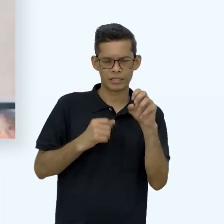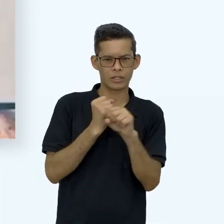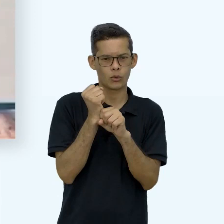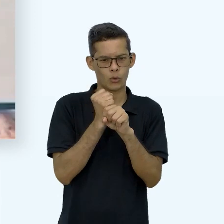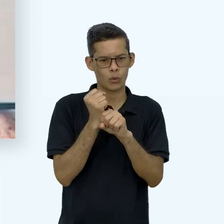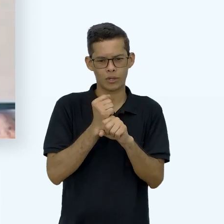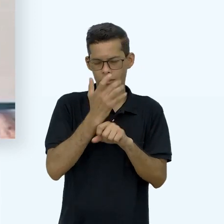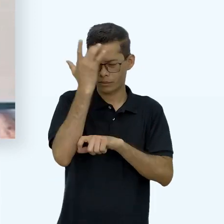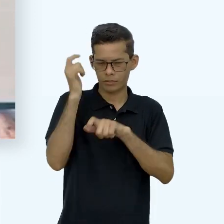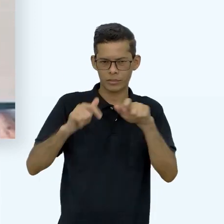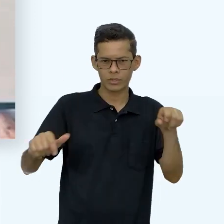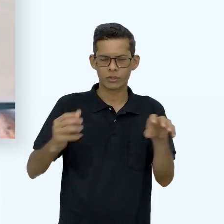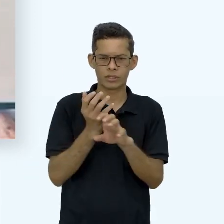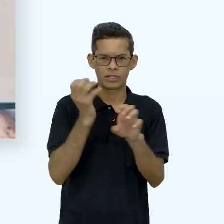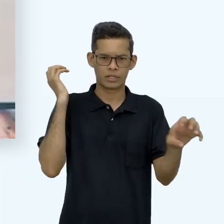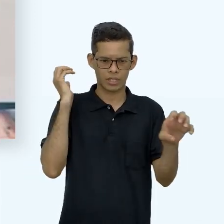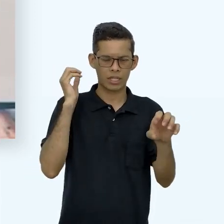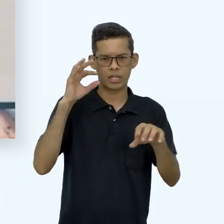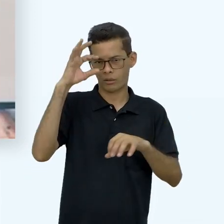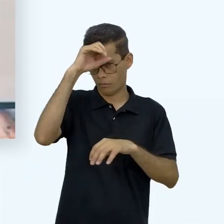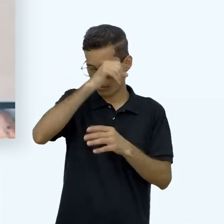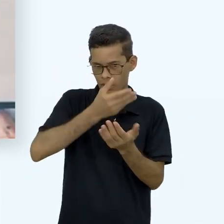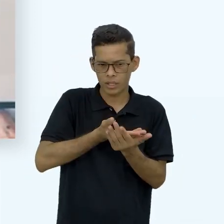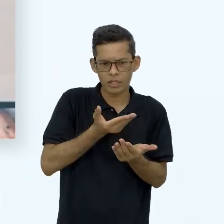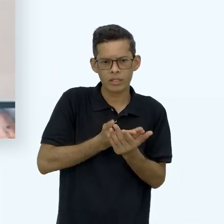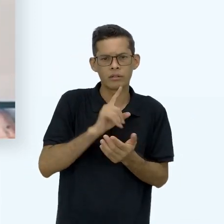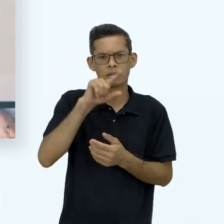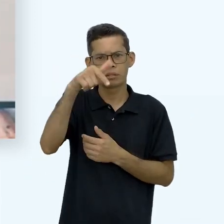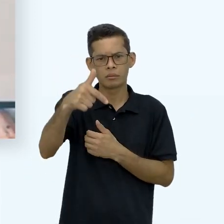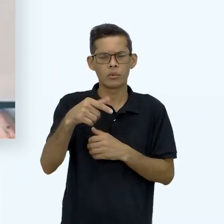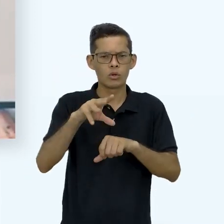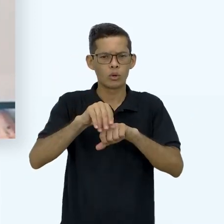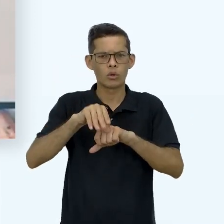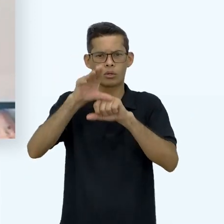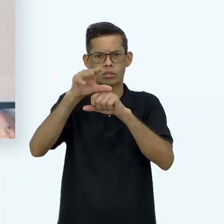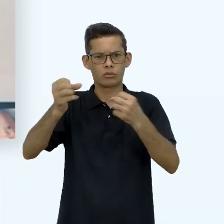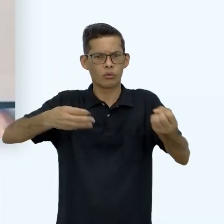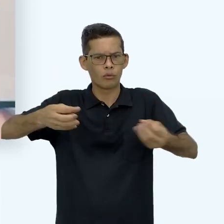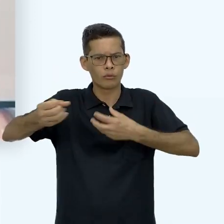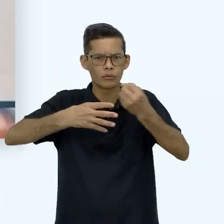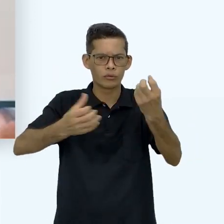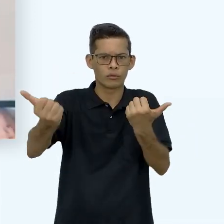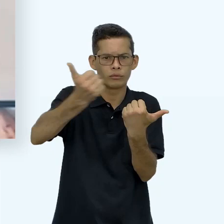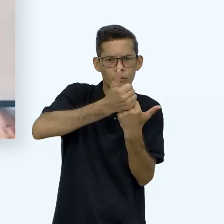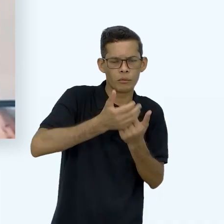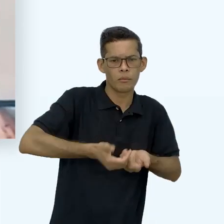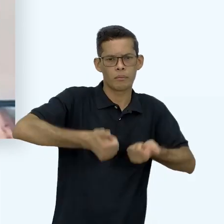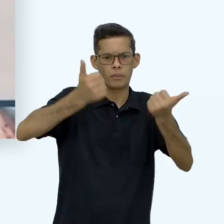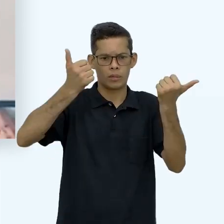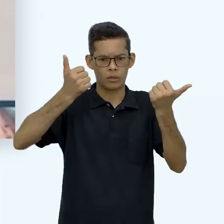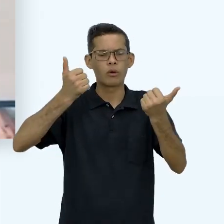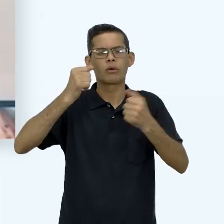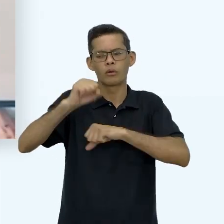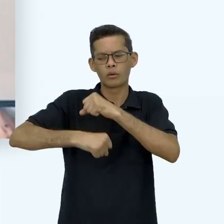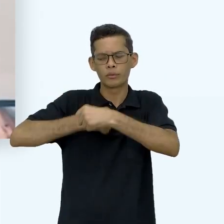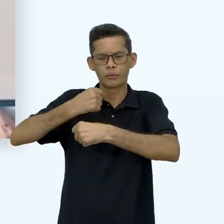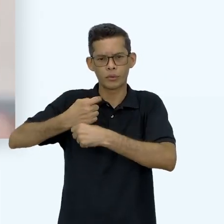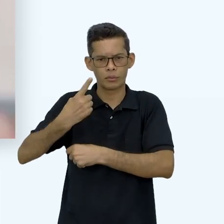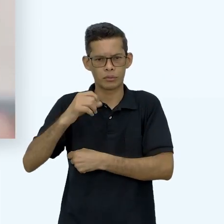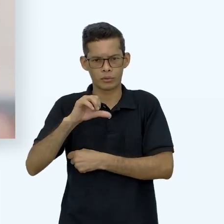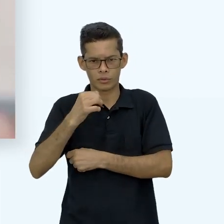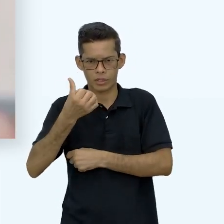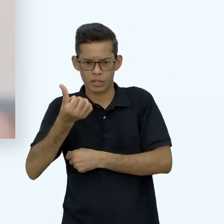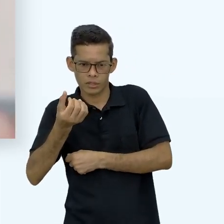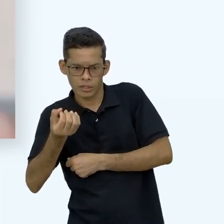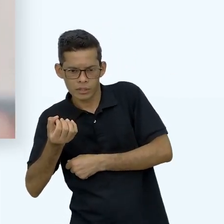um engenheiro aprendeu na escola ser substituído por conhecimentos novos e melhores. Nos anos 60 isso já havia acelerado